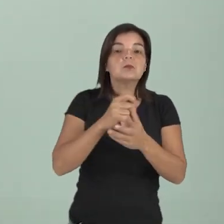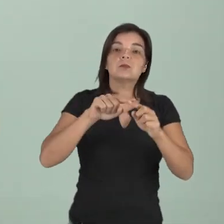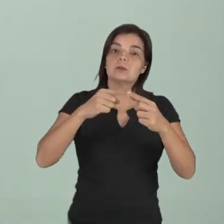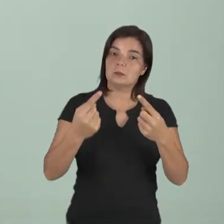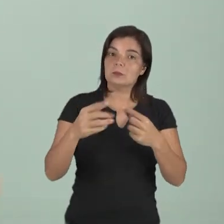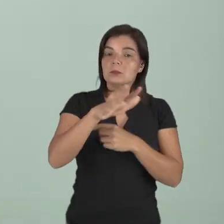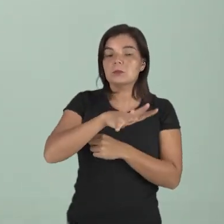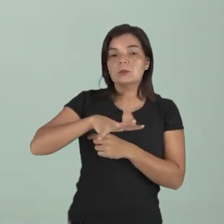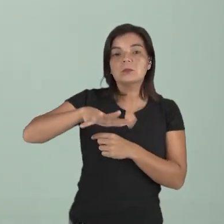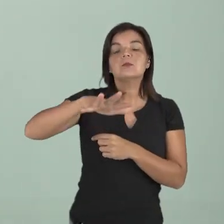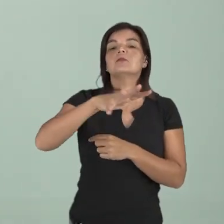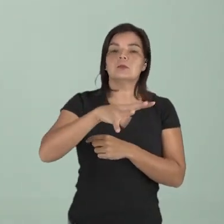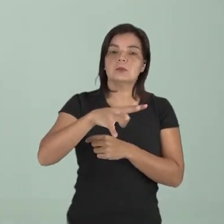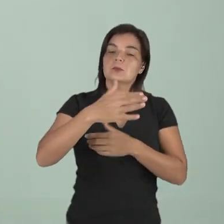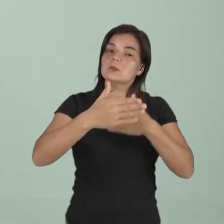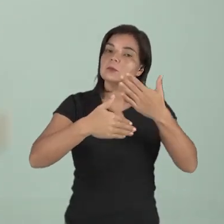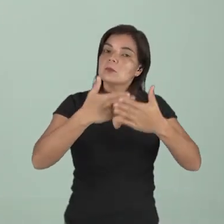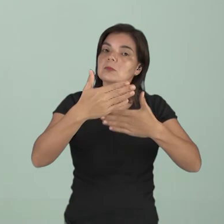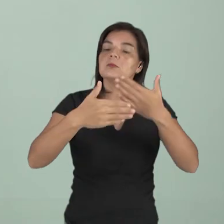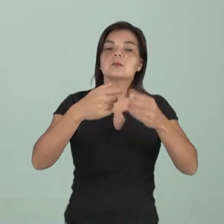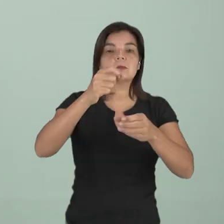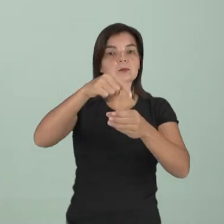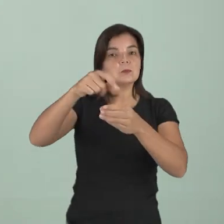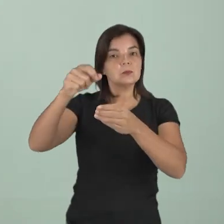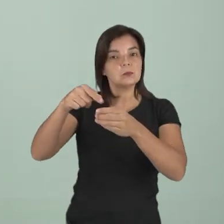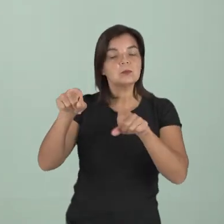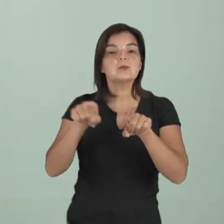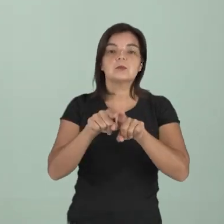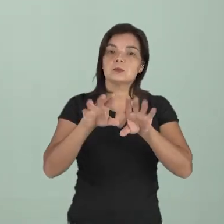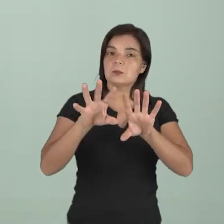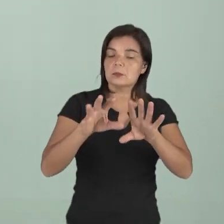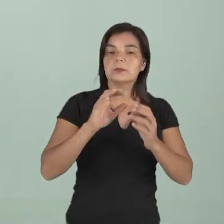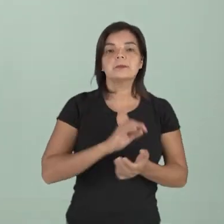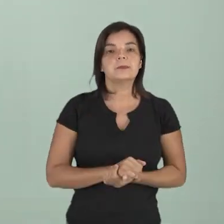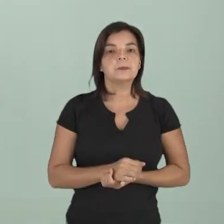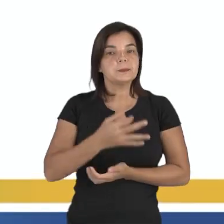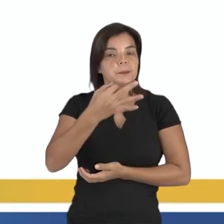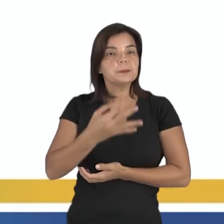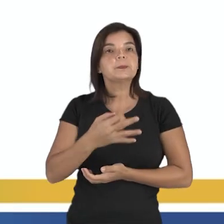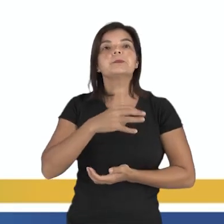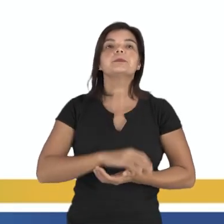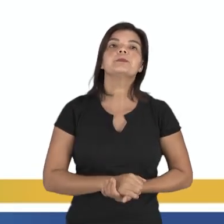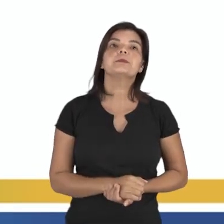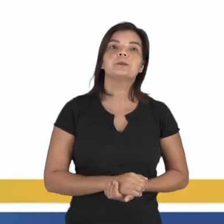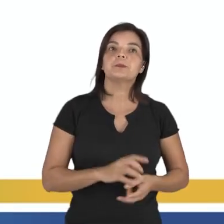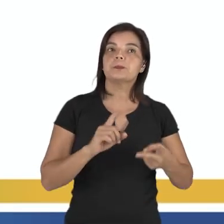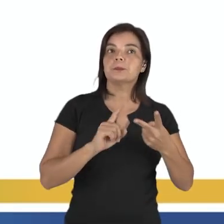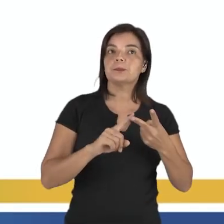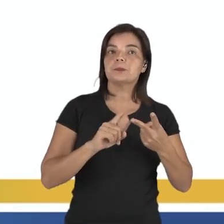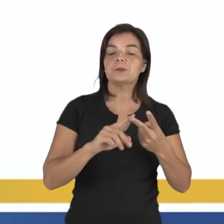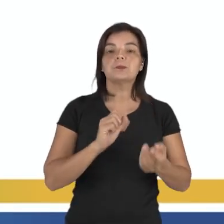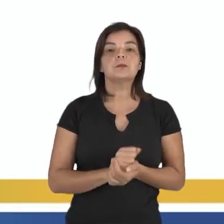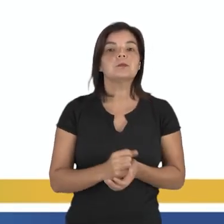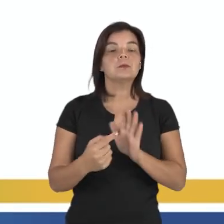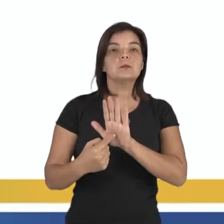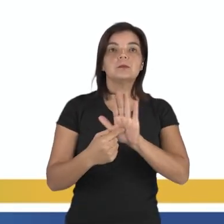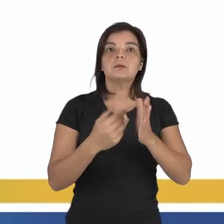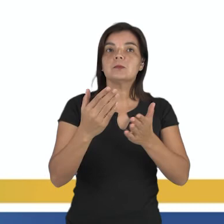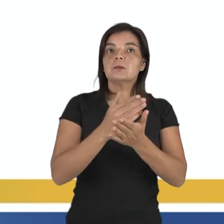de âmbito geral, os processos de produção eles são feitos dessa forma, certo? Segunda questão, observe